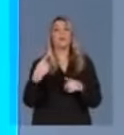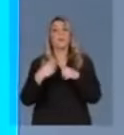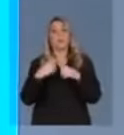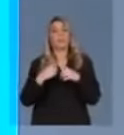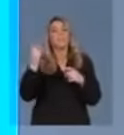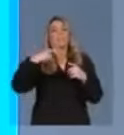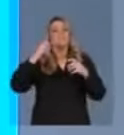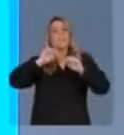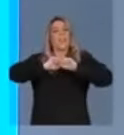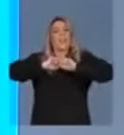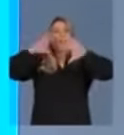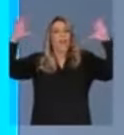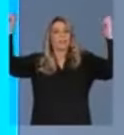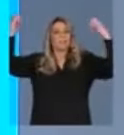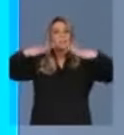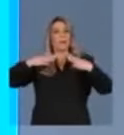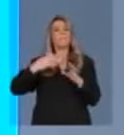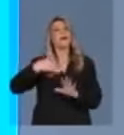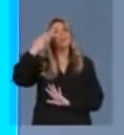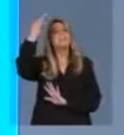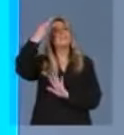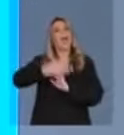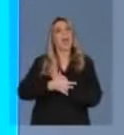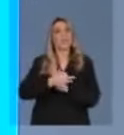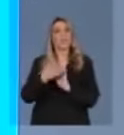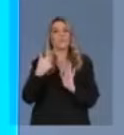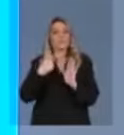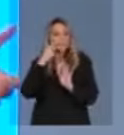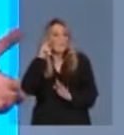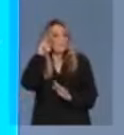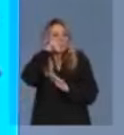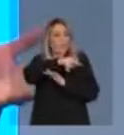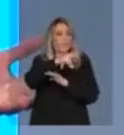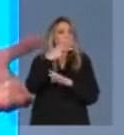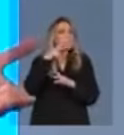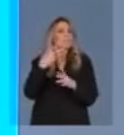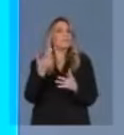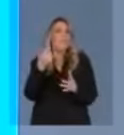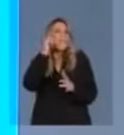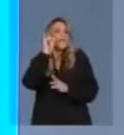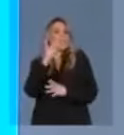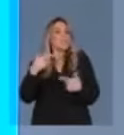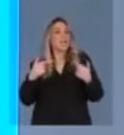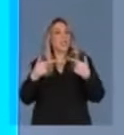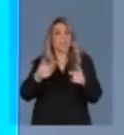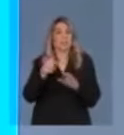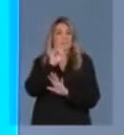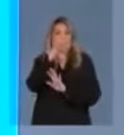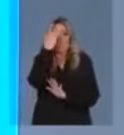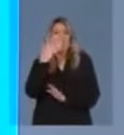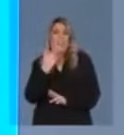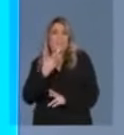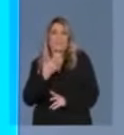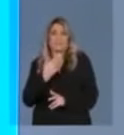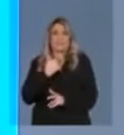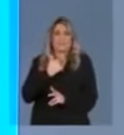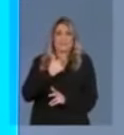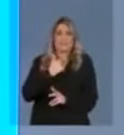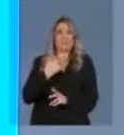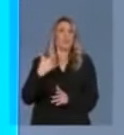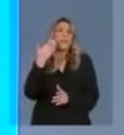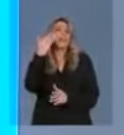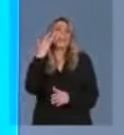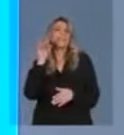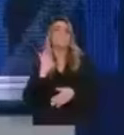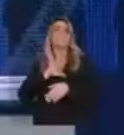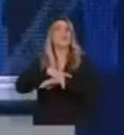mais iluminação menos certos tipos de crimes são praticados quem não quem diz que isso não funciona É porque realmente não entende nada de Segurança